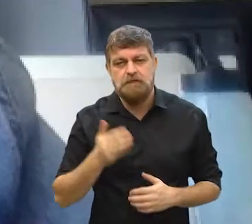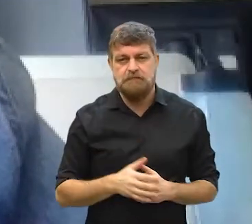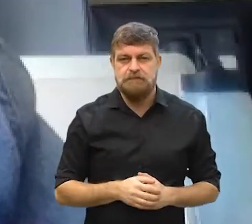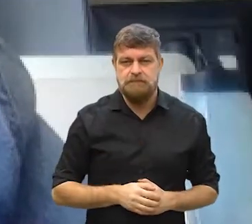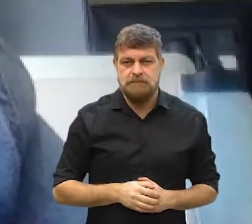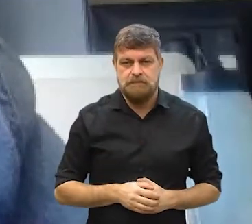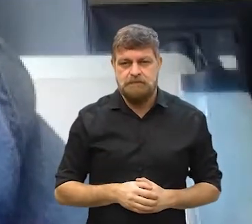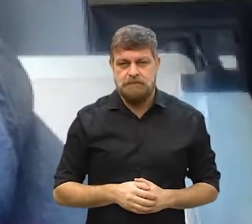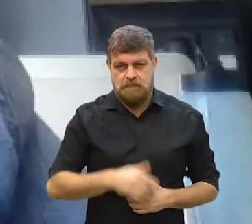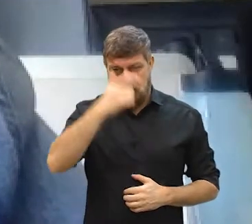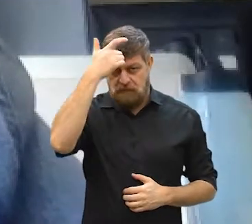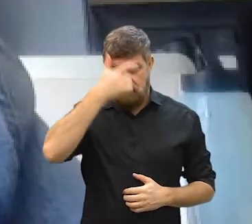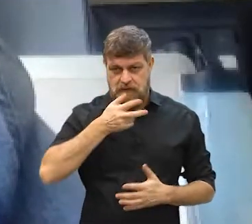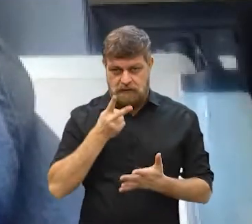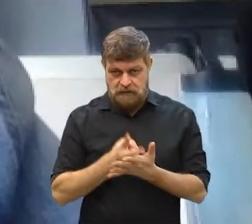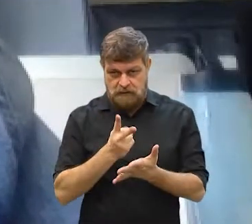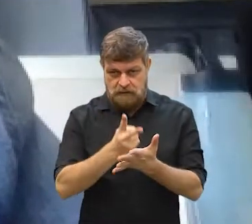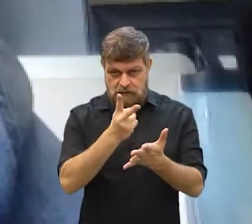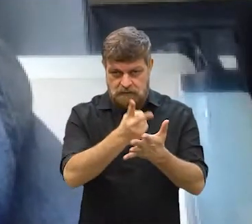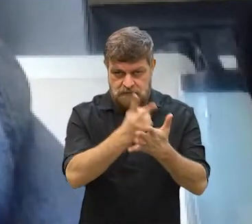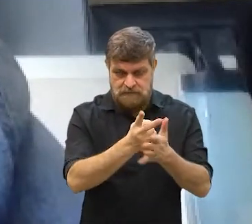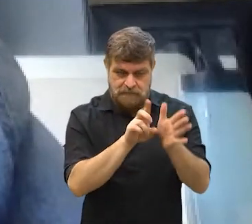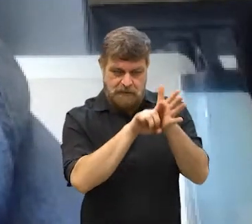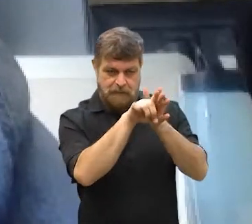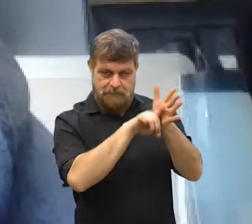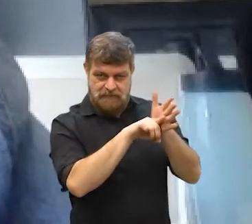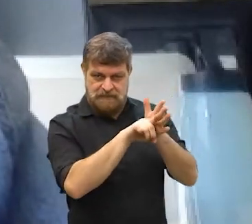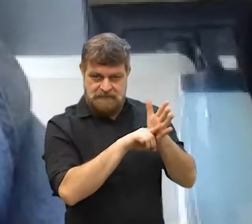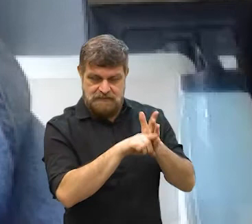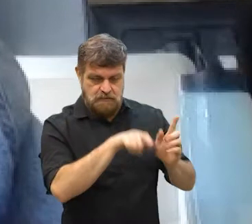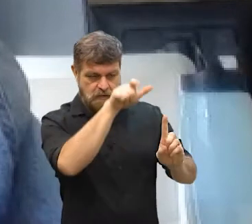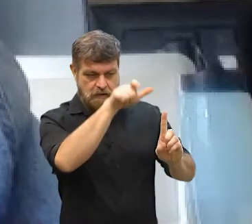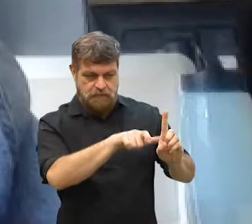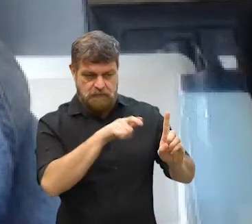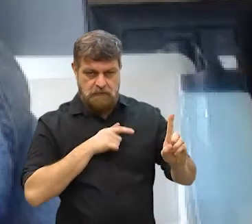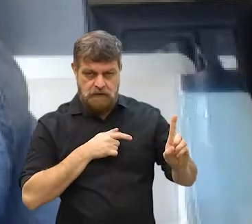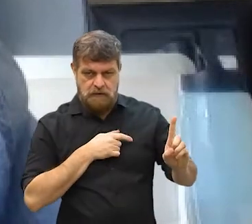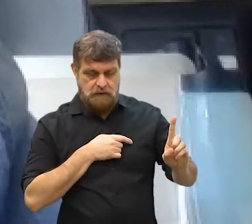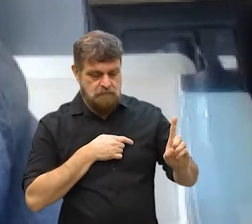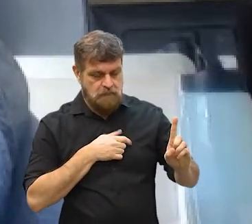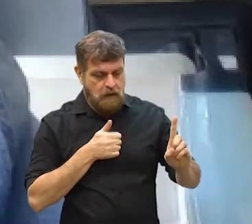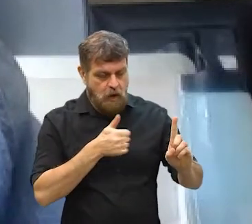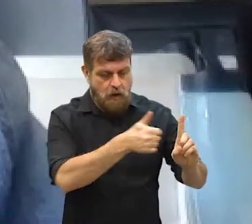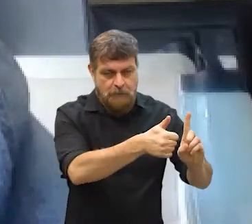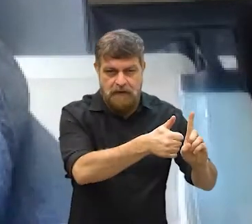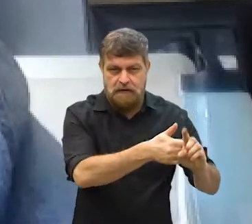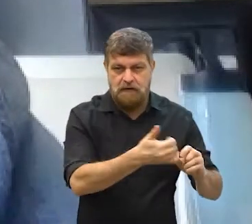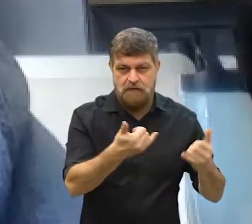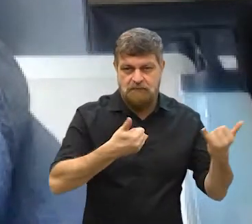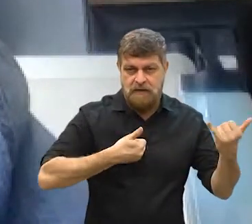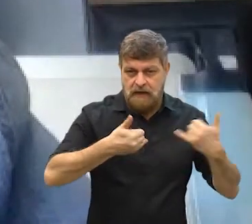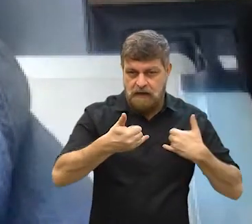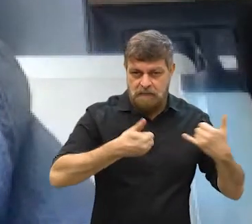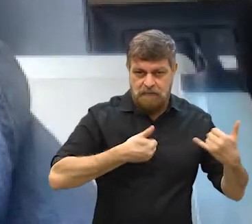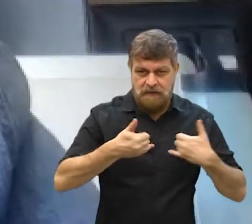Então, eu sempre sigo vários pesquisadores, né? E aí ela me falou que é muito difícil, né, o público